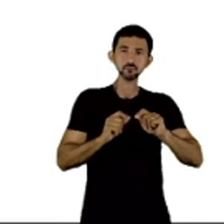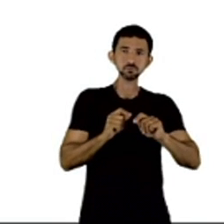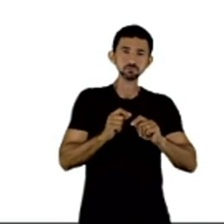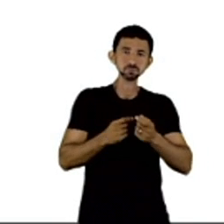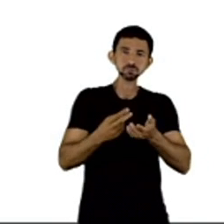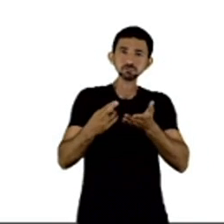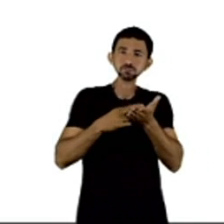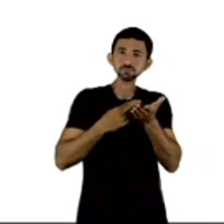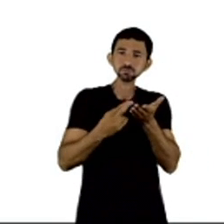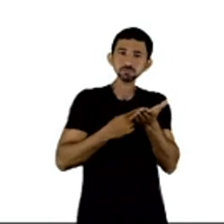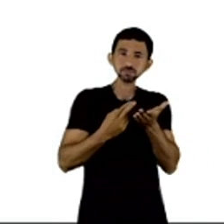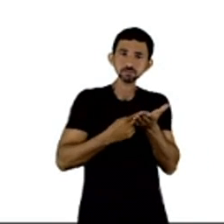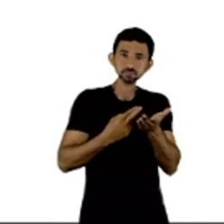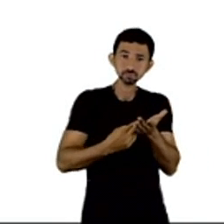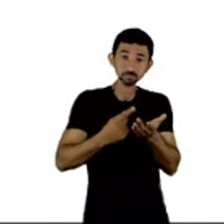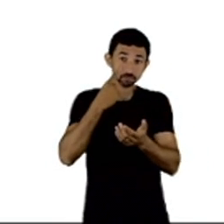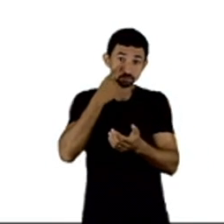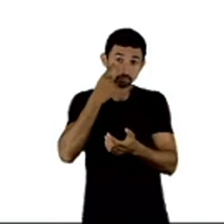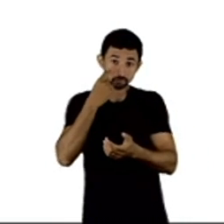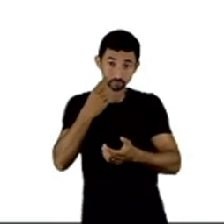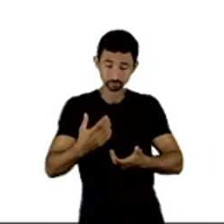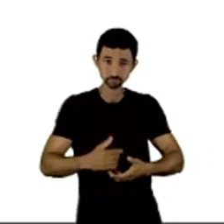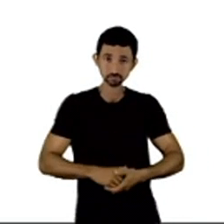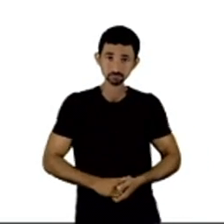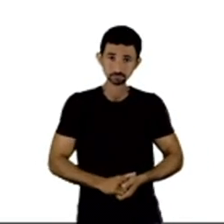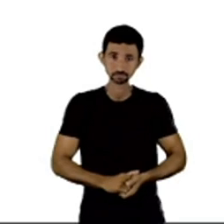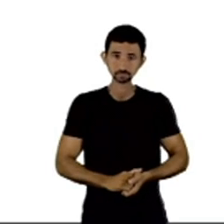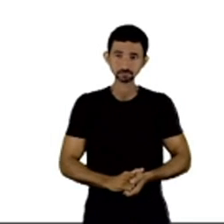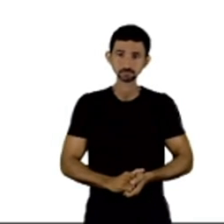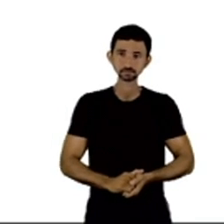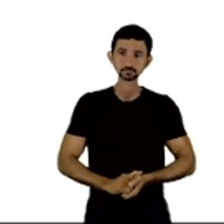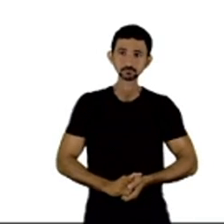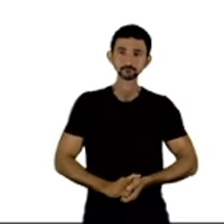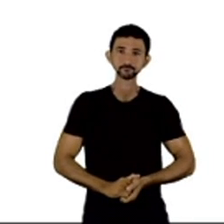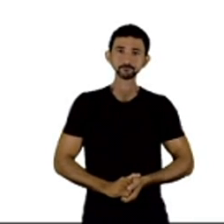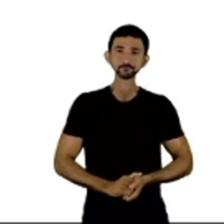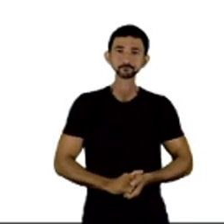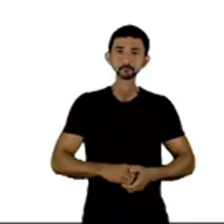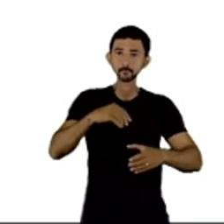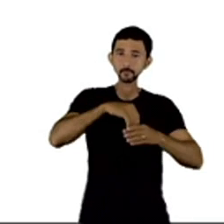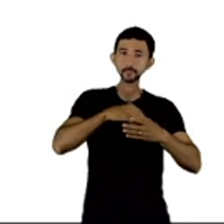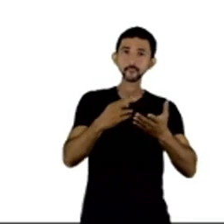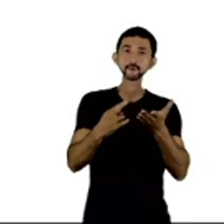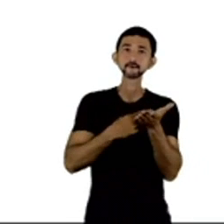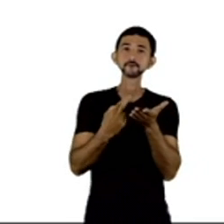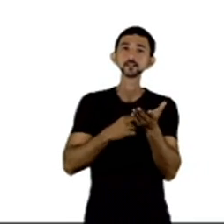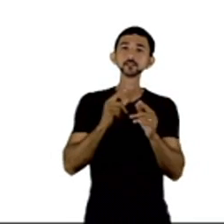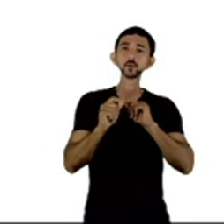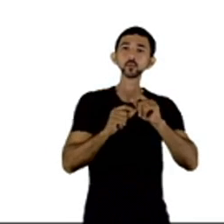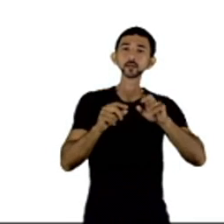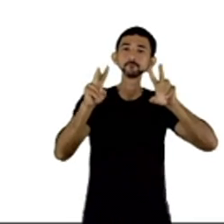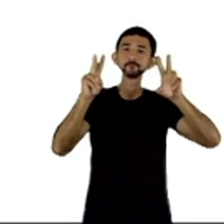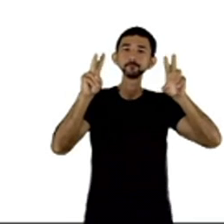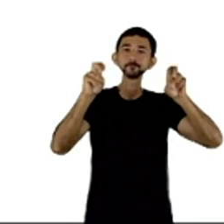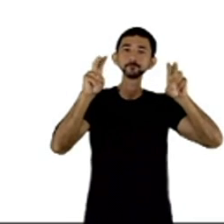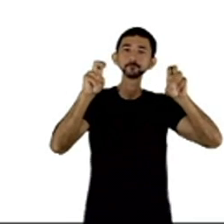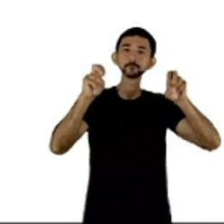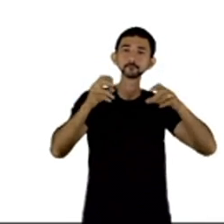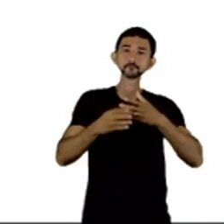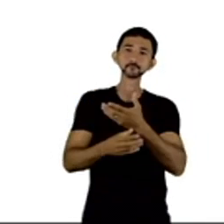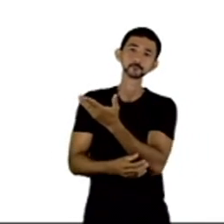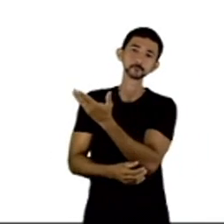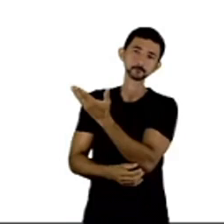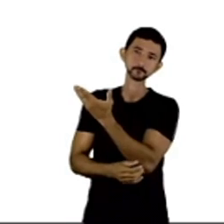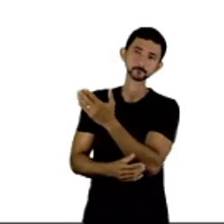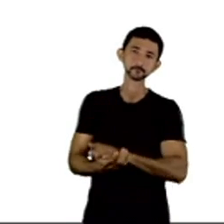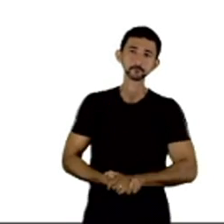a revista Super Interessante. Dentro desta revista aparece para nós o seguinte título: